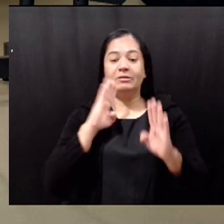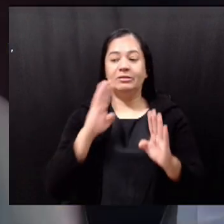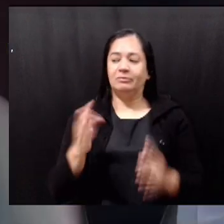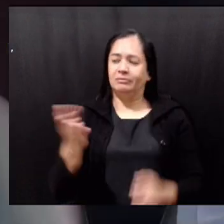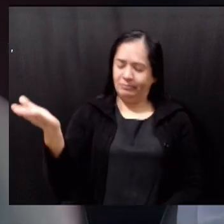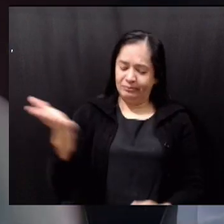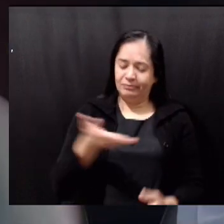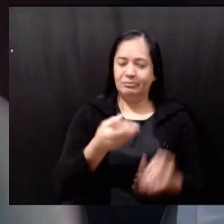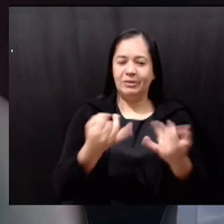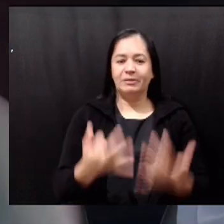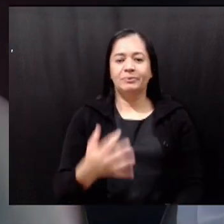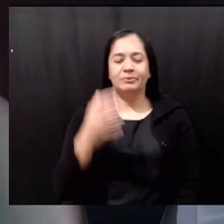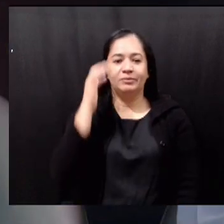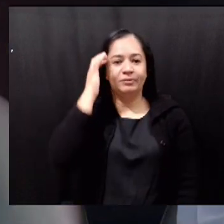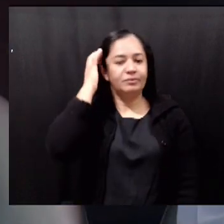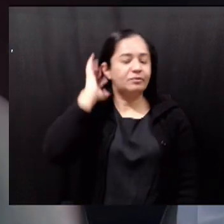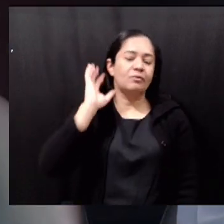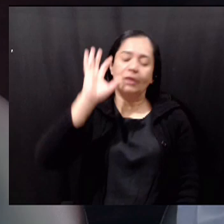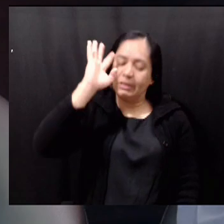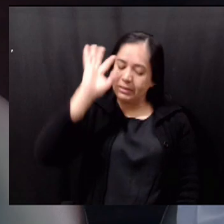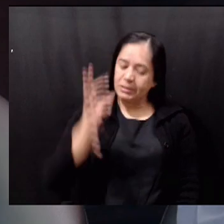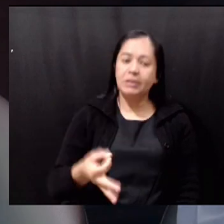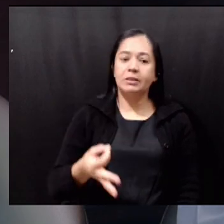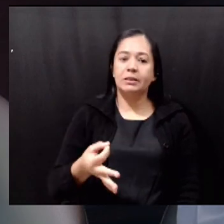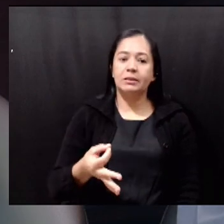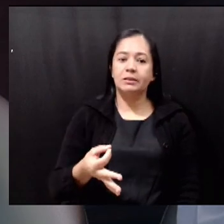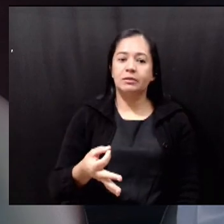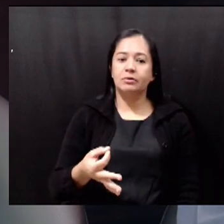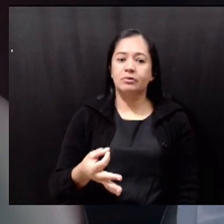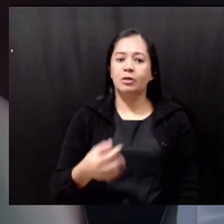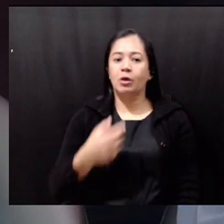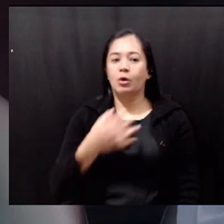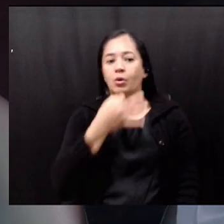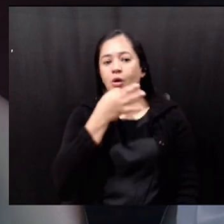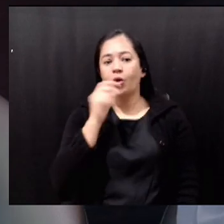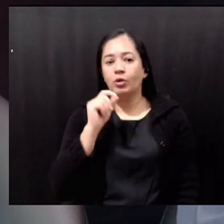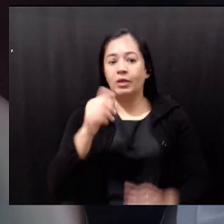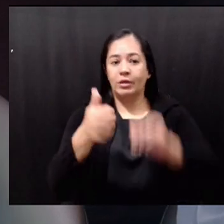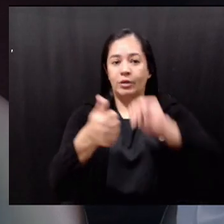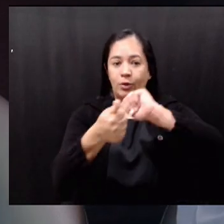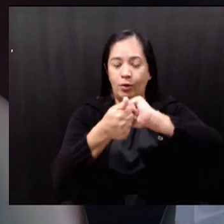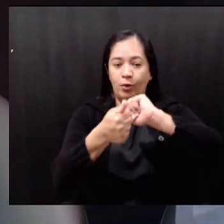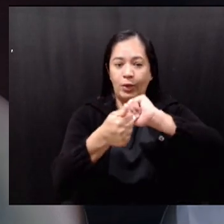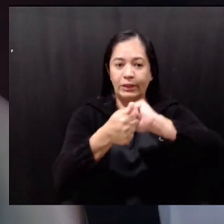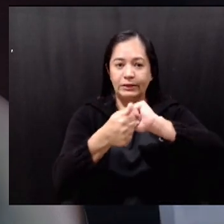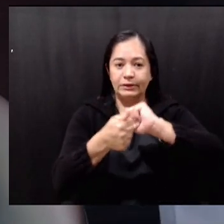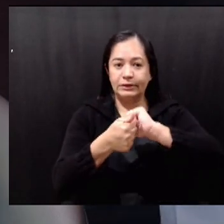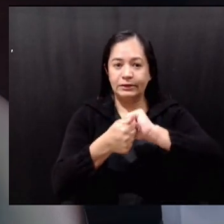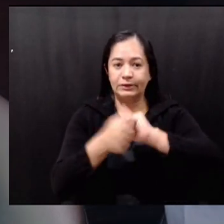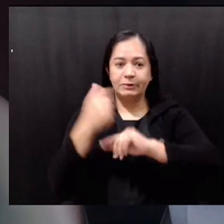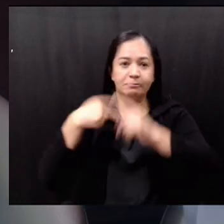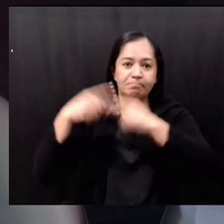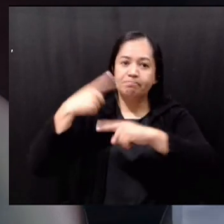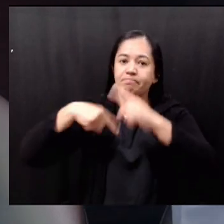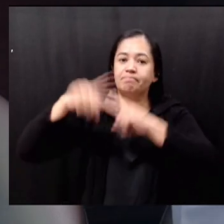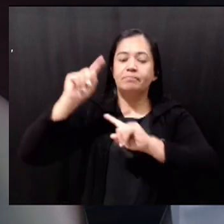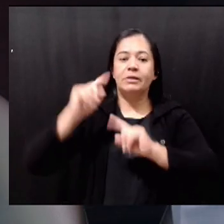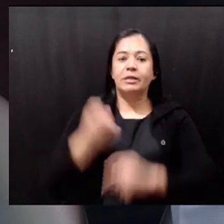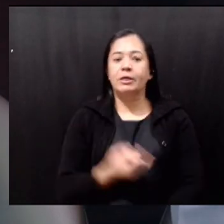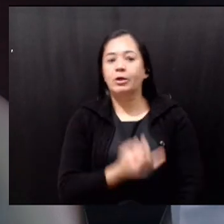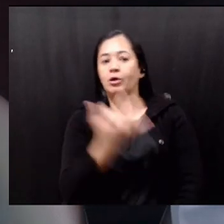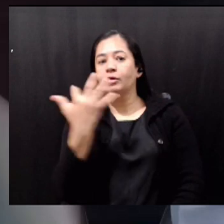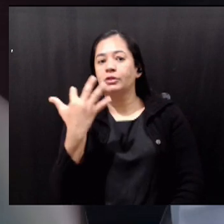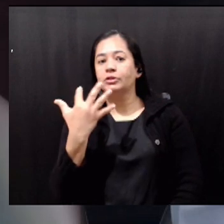gente. com certeza. Com certeza, eu acho que qualidade ela supera a quantidade em vários níveis,